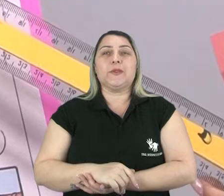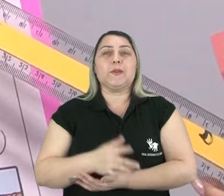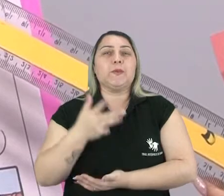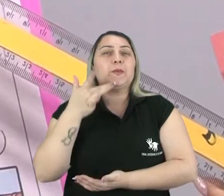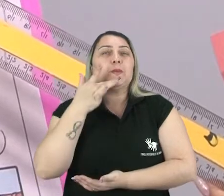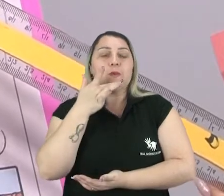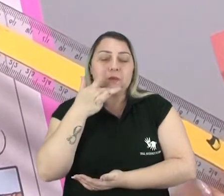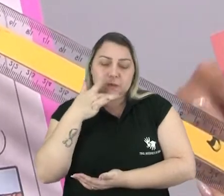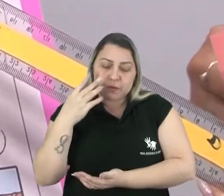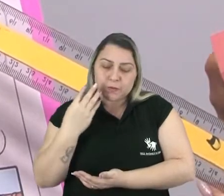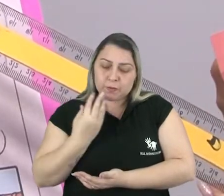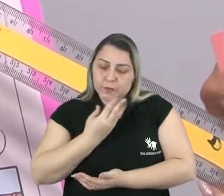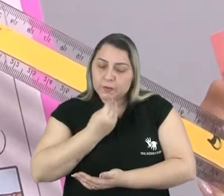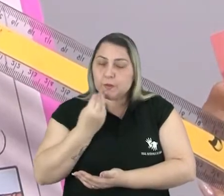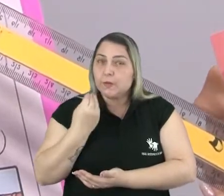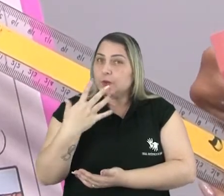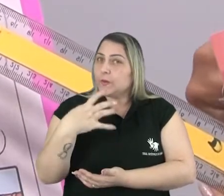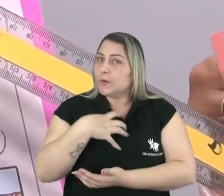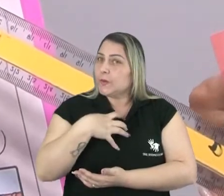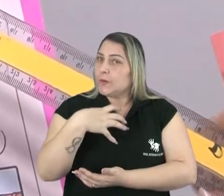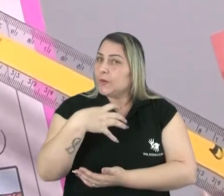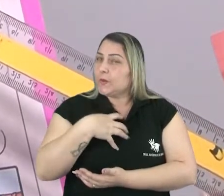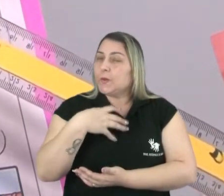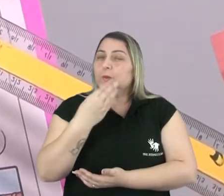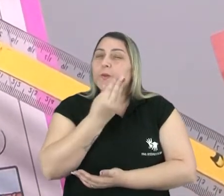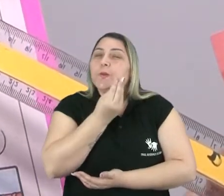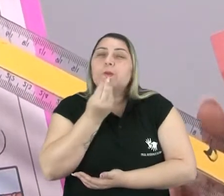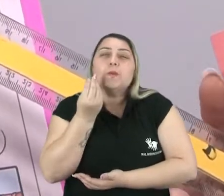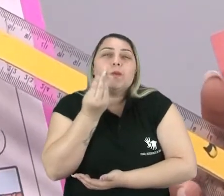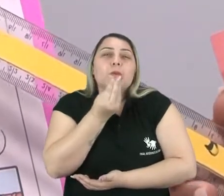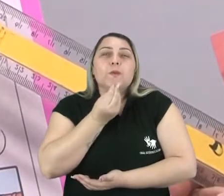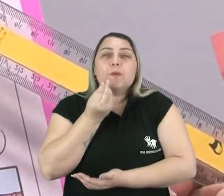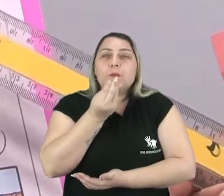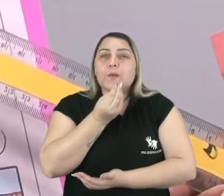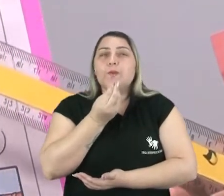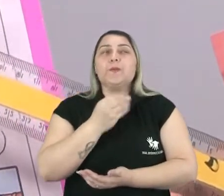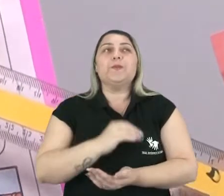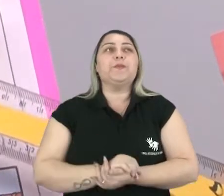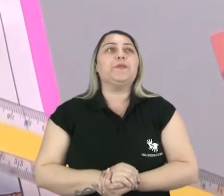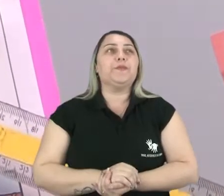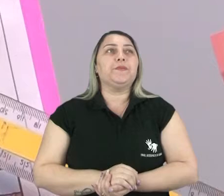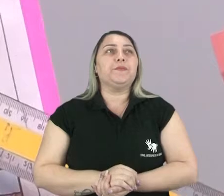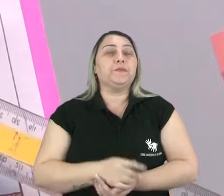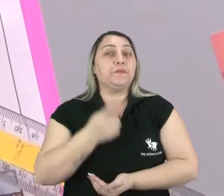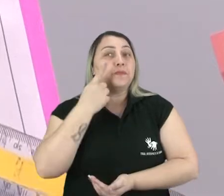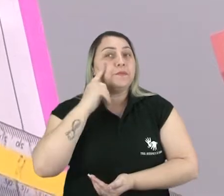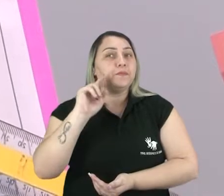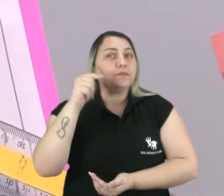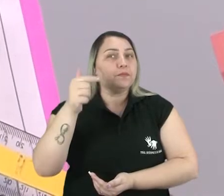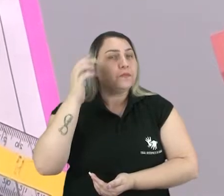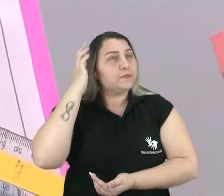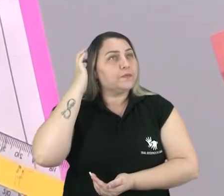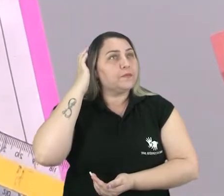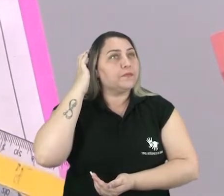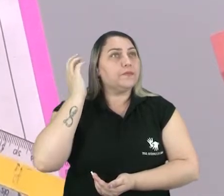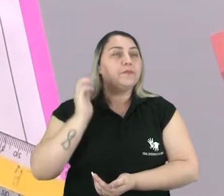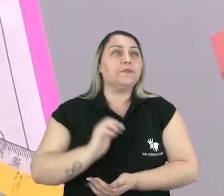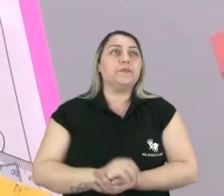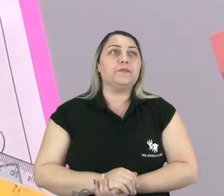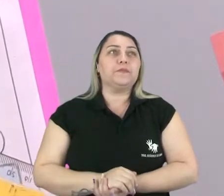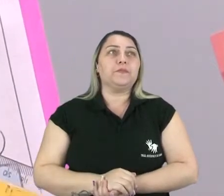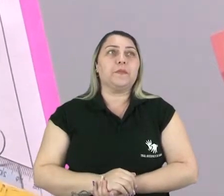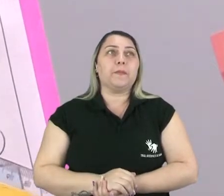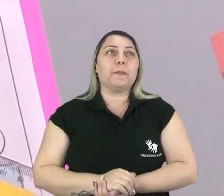que ele está já sentindo, já está se deliciando. Vamos para o próximo quadro.